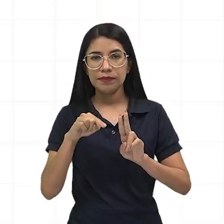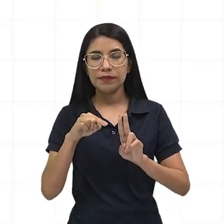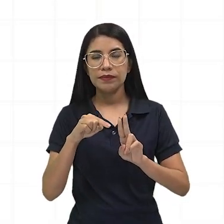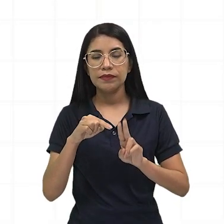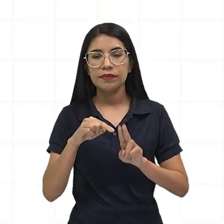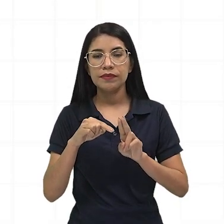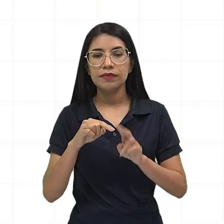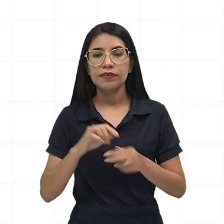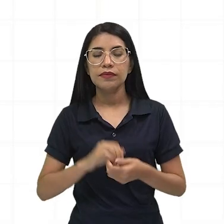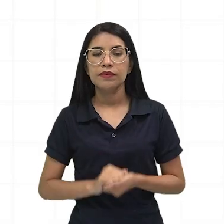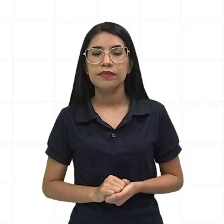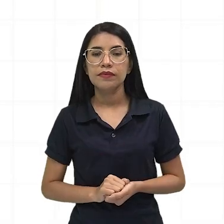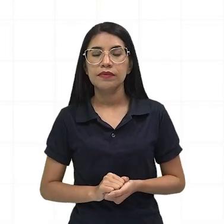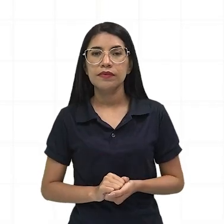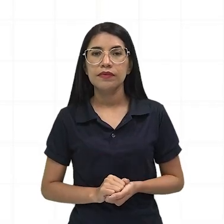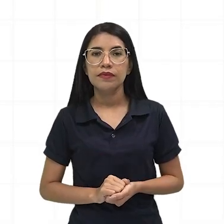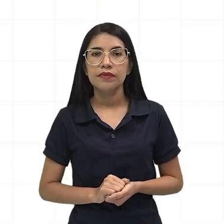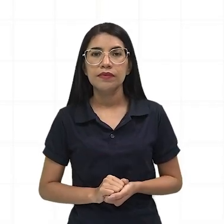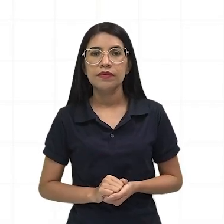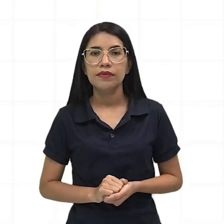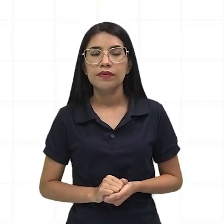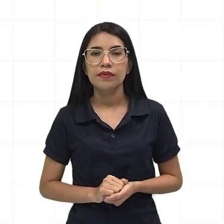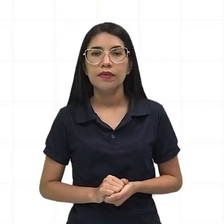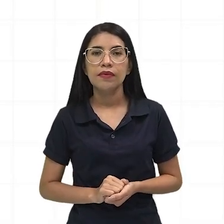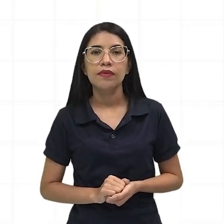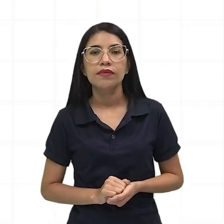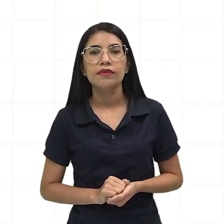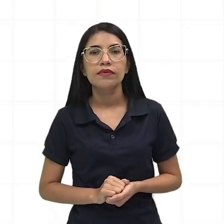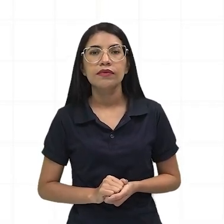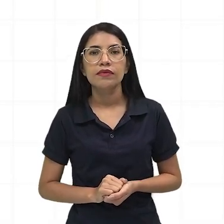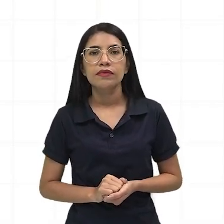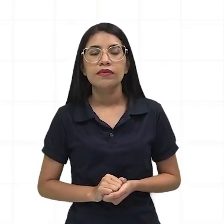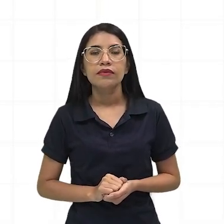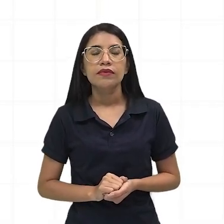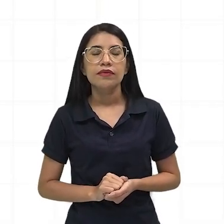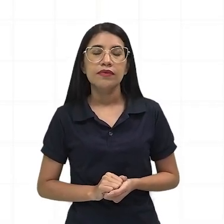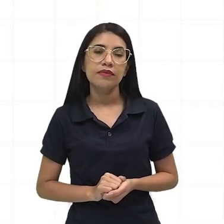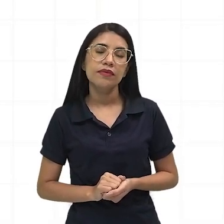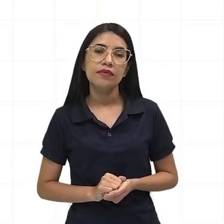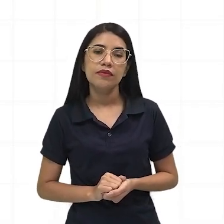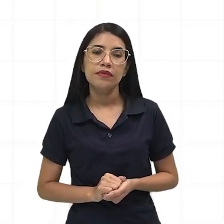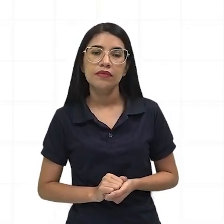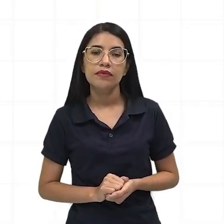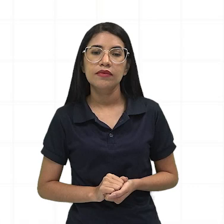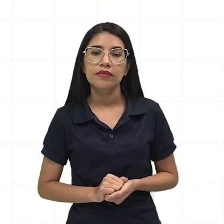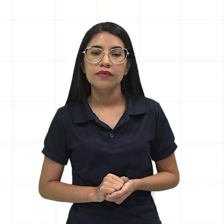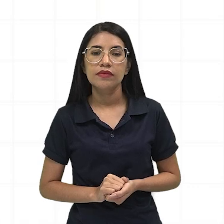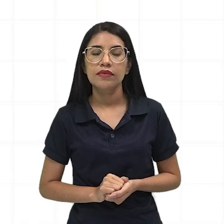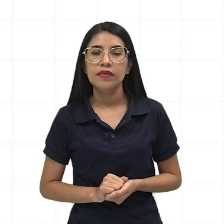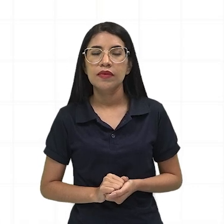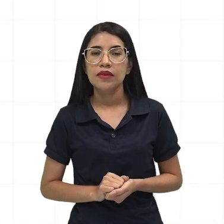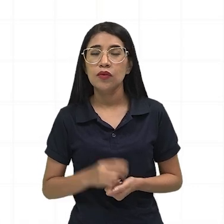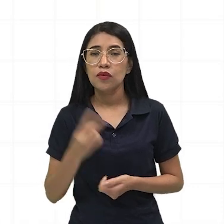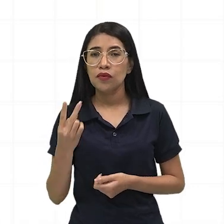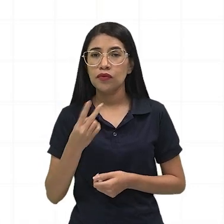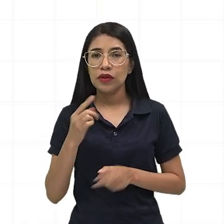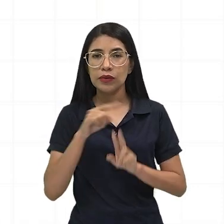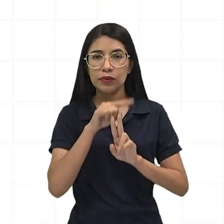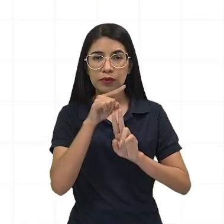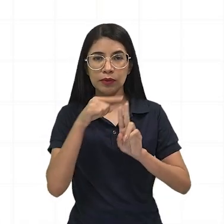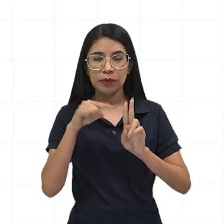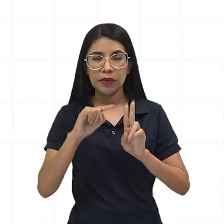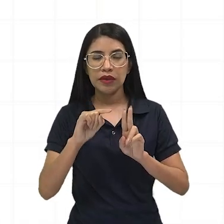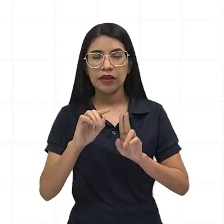que é um número irracional. Ele é aproximadamente